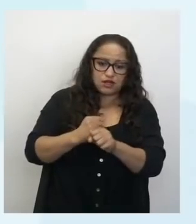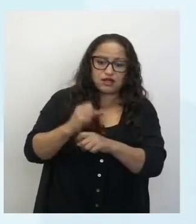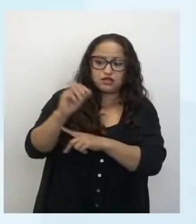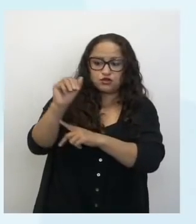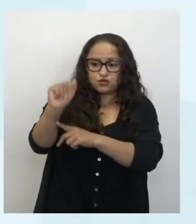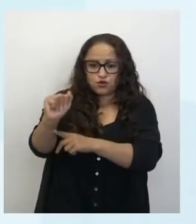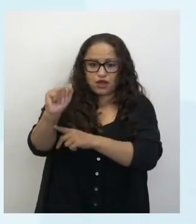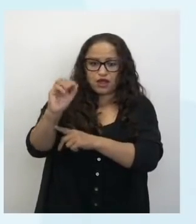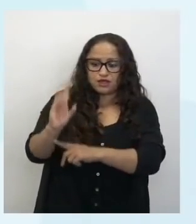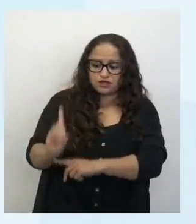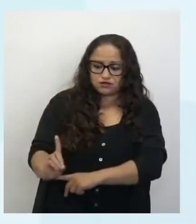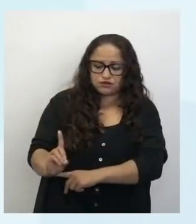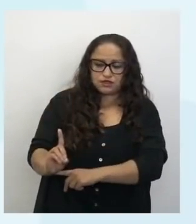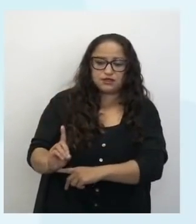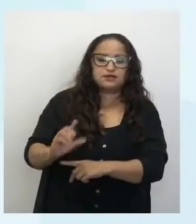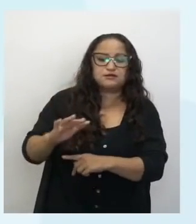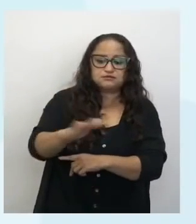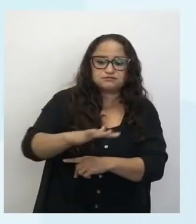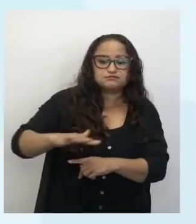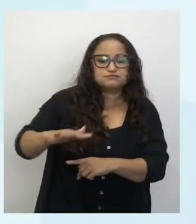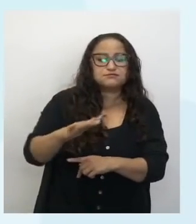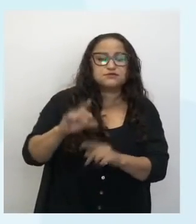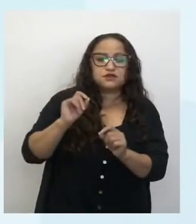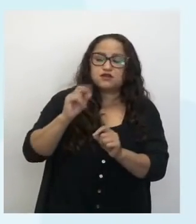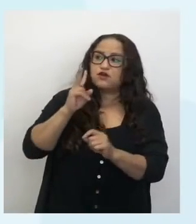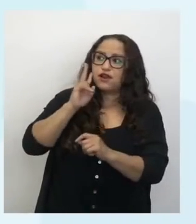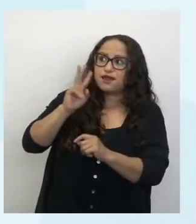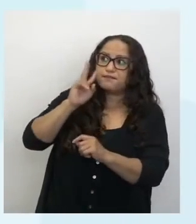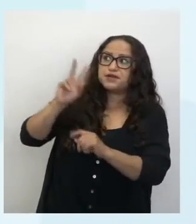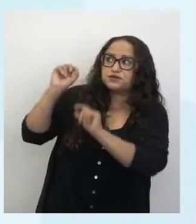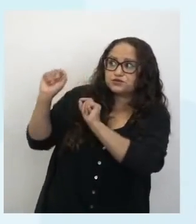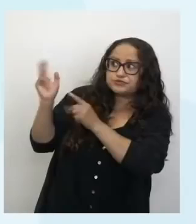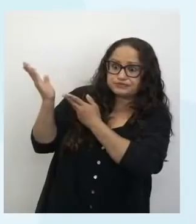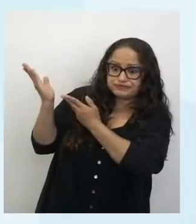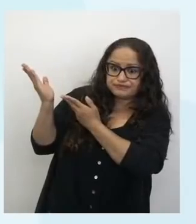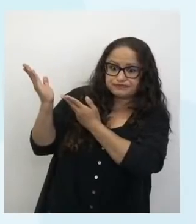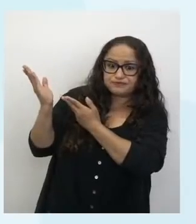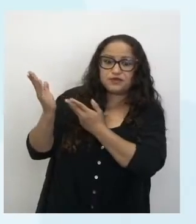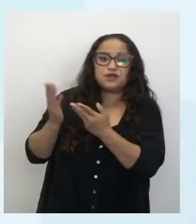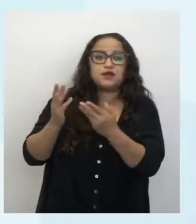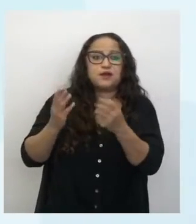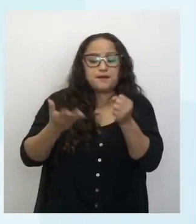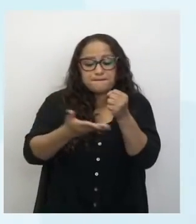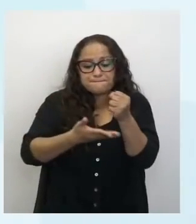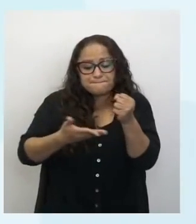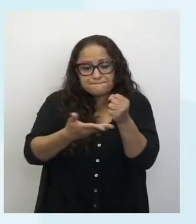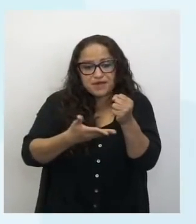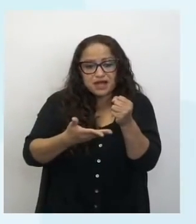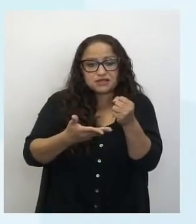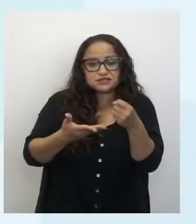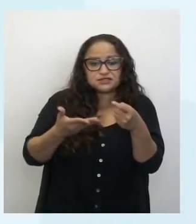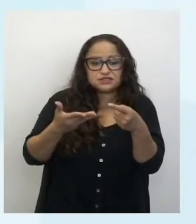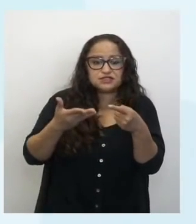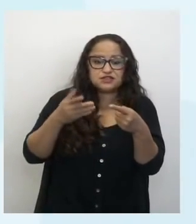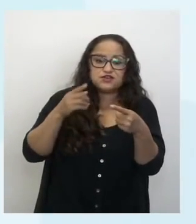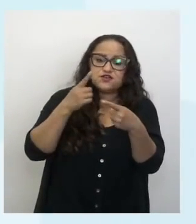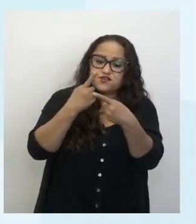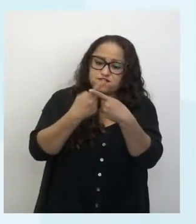B. Lembrando que para calcular a área, eu vou colocar aqui, tá bom? Tá bom? Vocês vão multiplicar a base vezes a